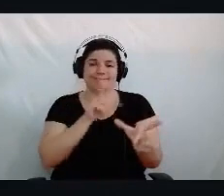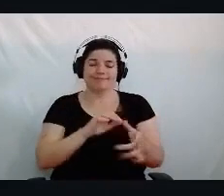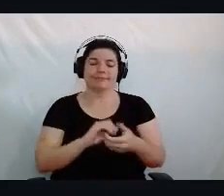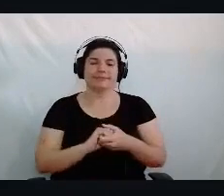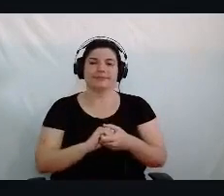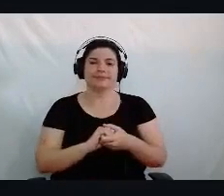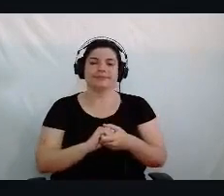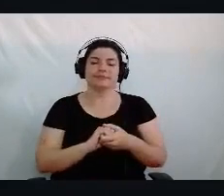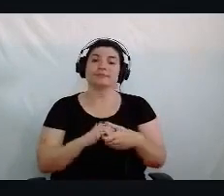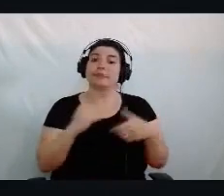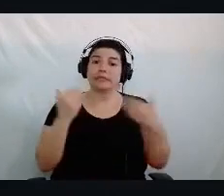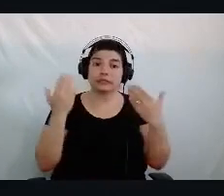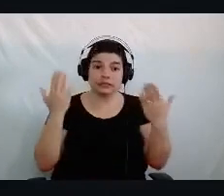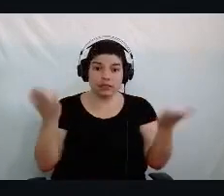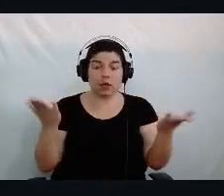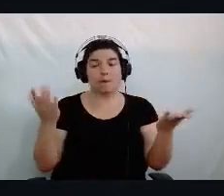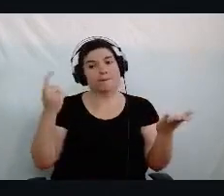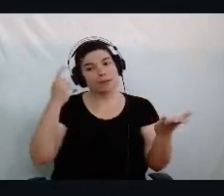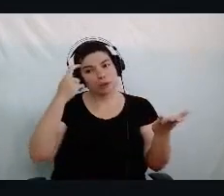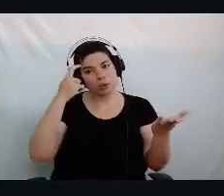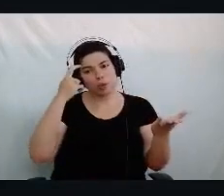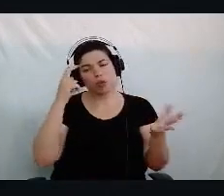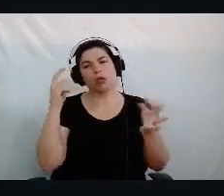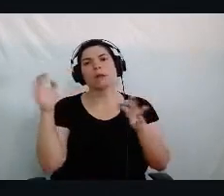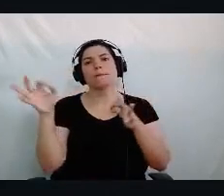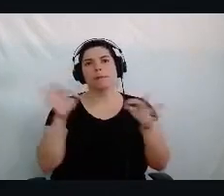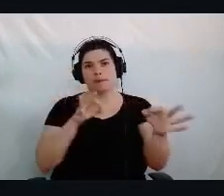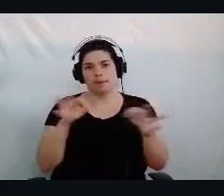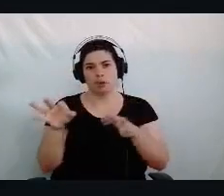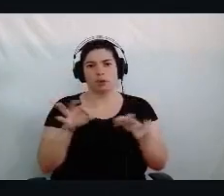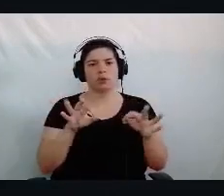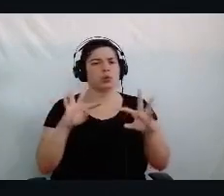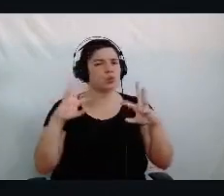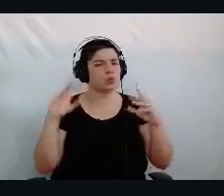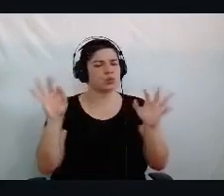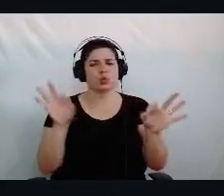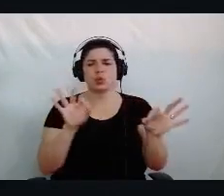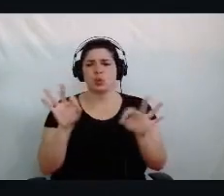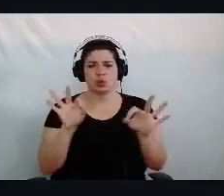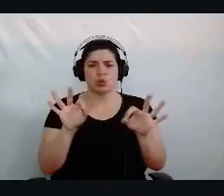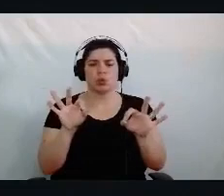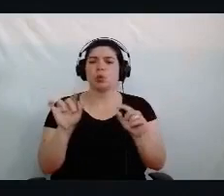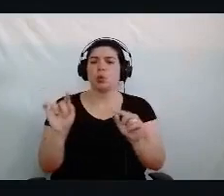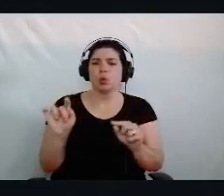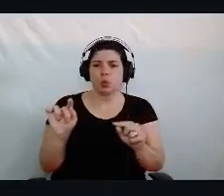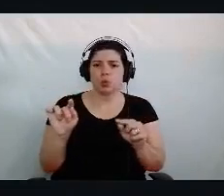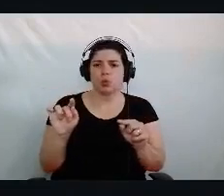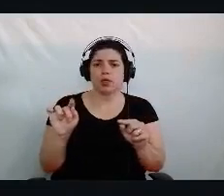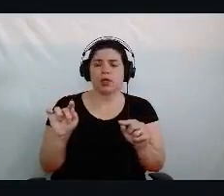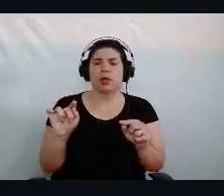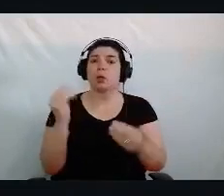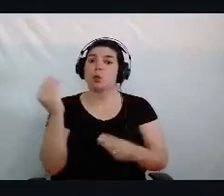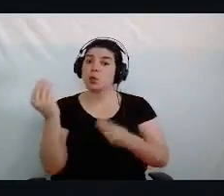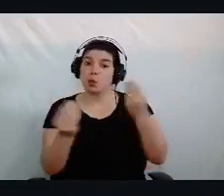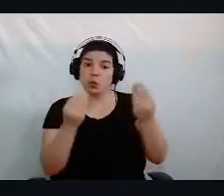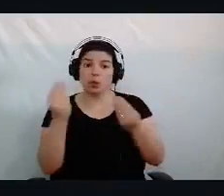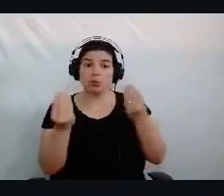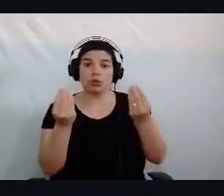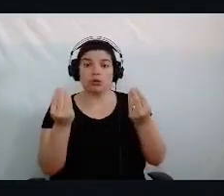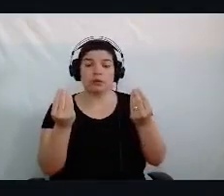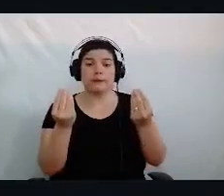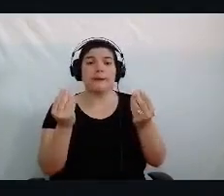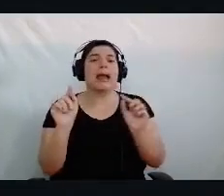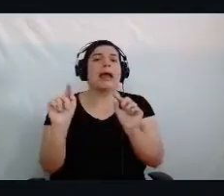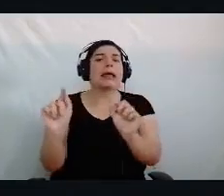formato, a gente tinha tudo desenhado. O que, o como, para